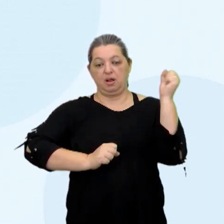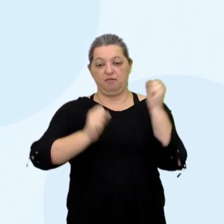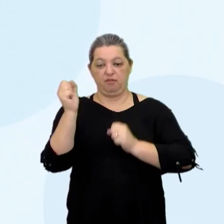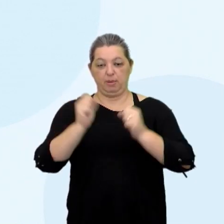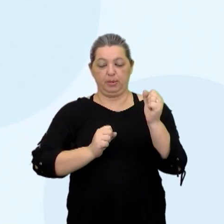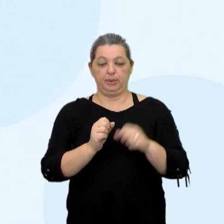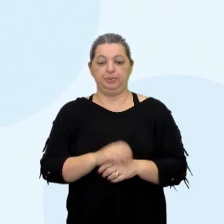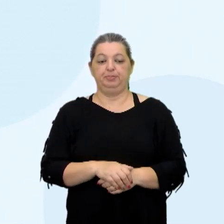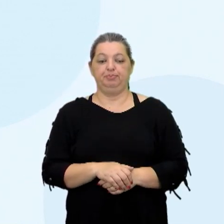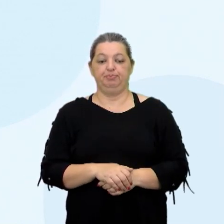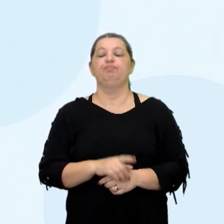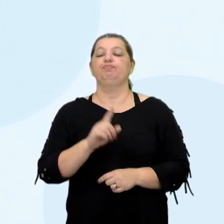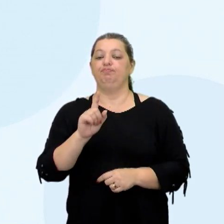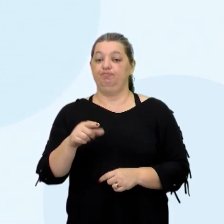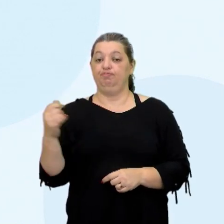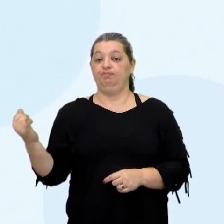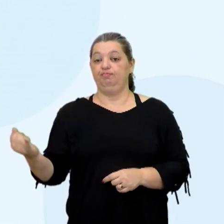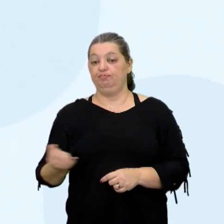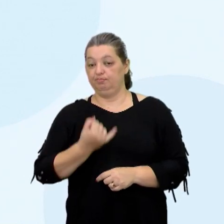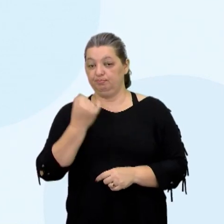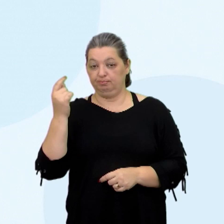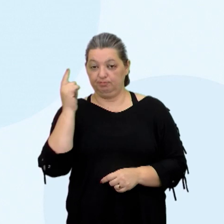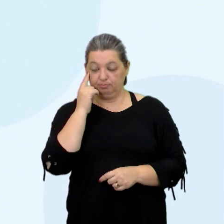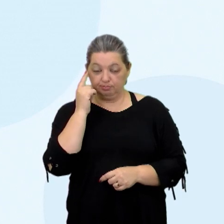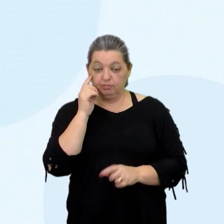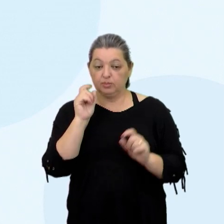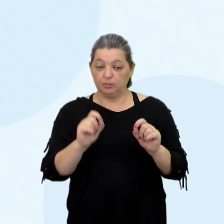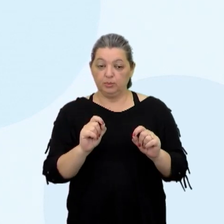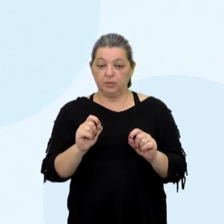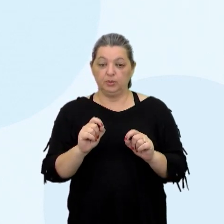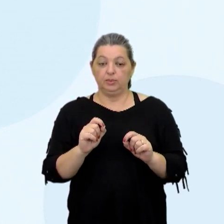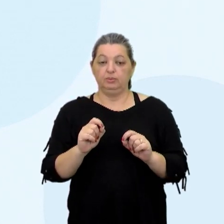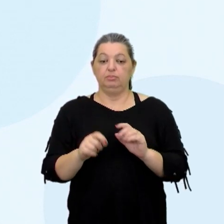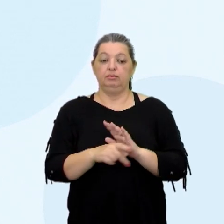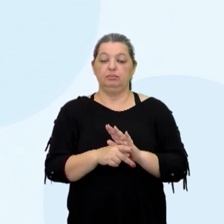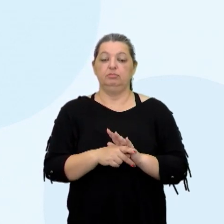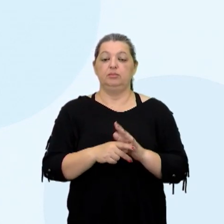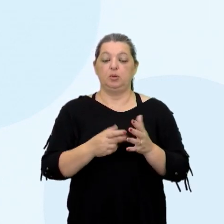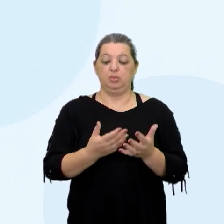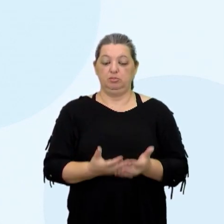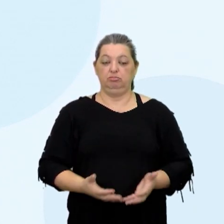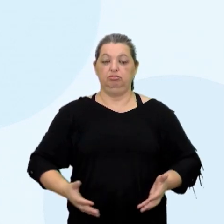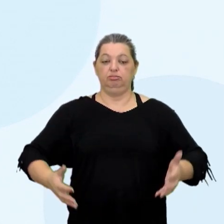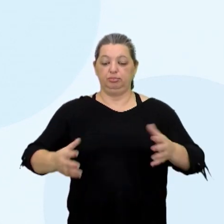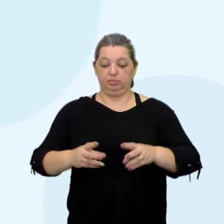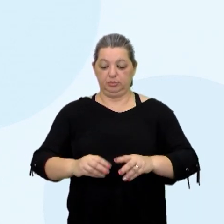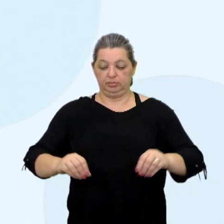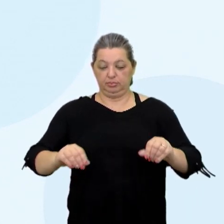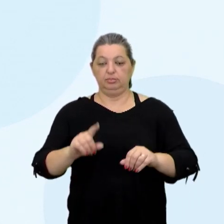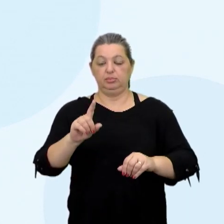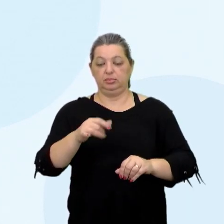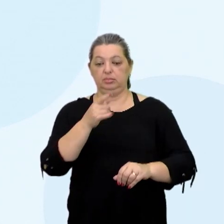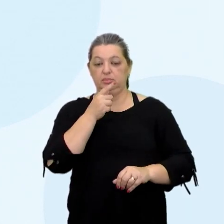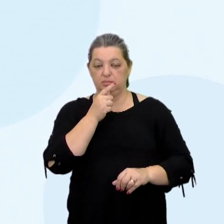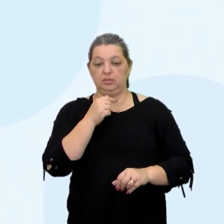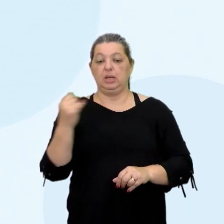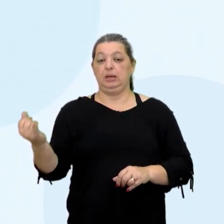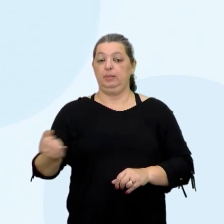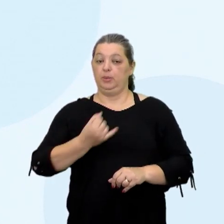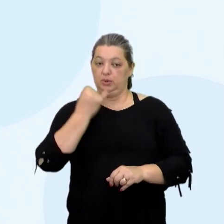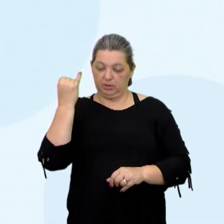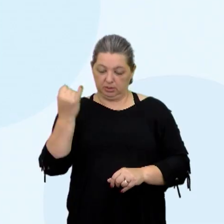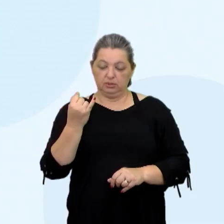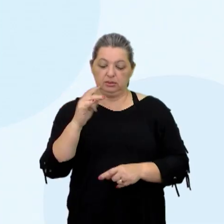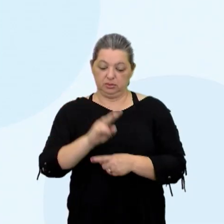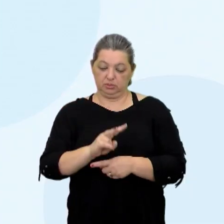industrial. Então, vale a pena mencionar aqui que o solo é um excelente reservatório de água, o que confirma a importância do manejo integral do